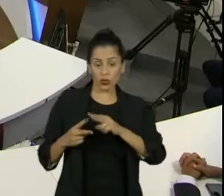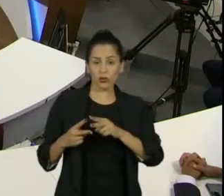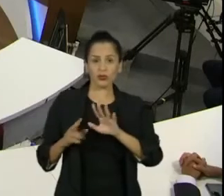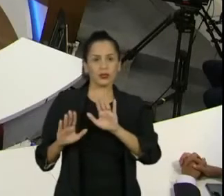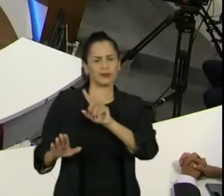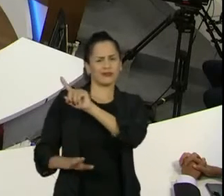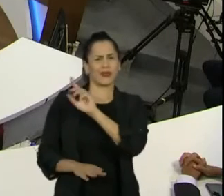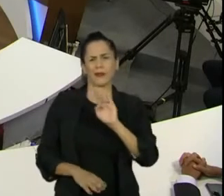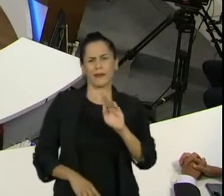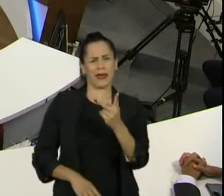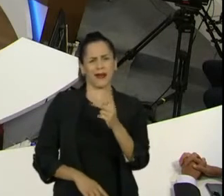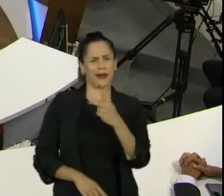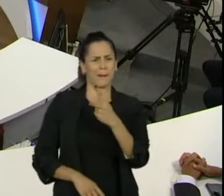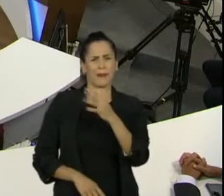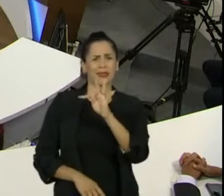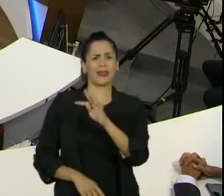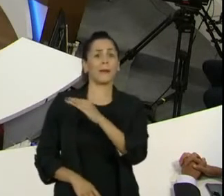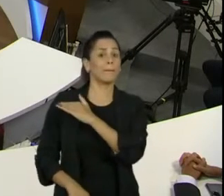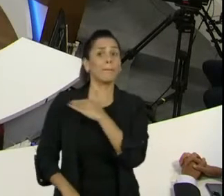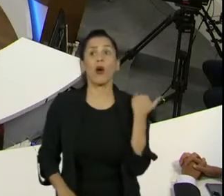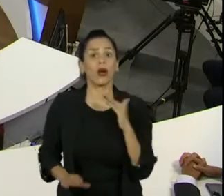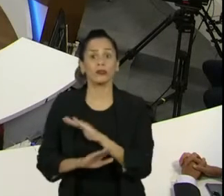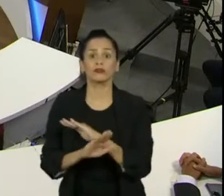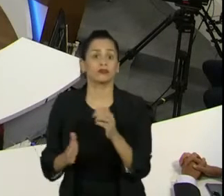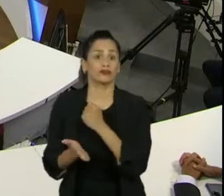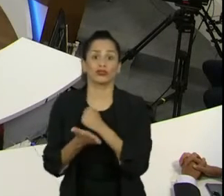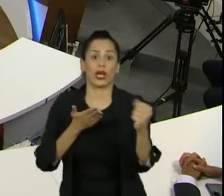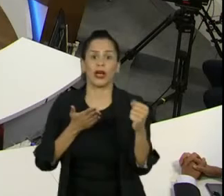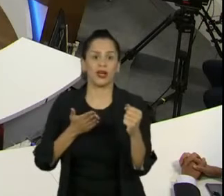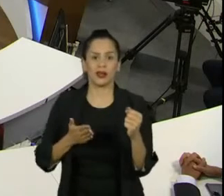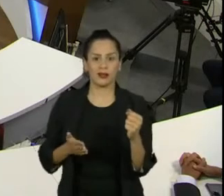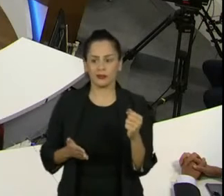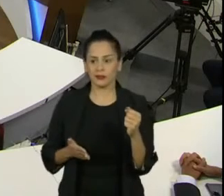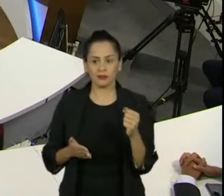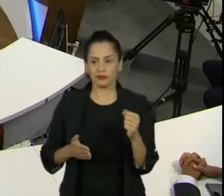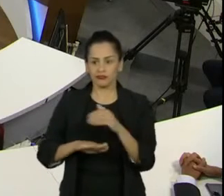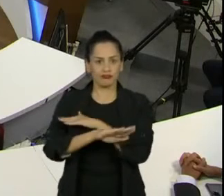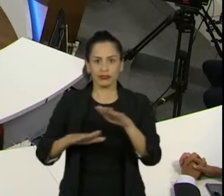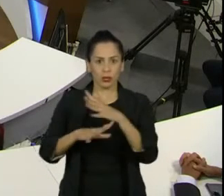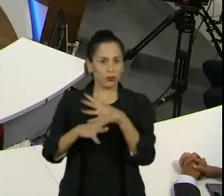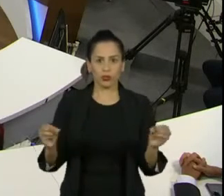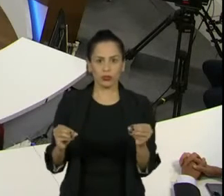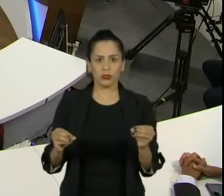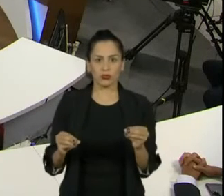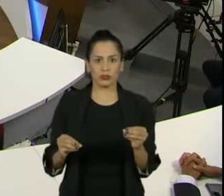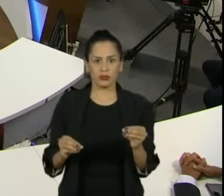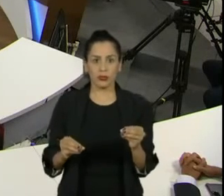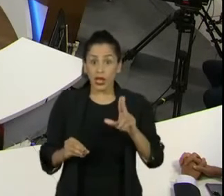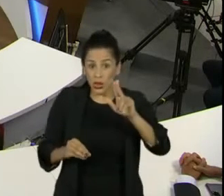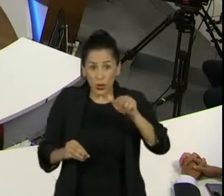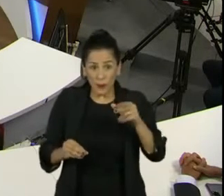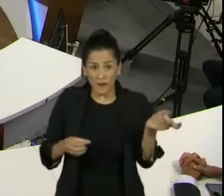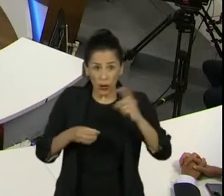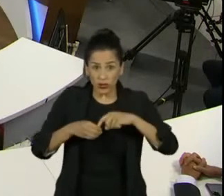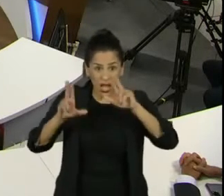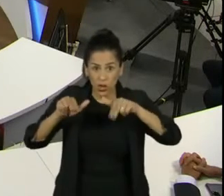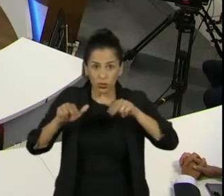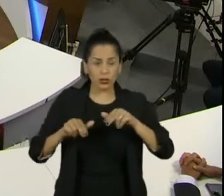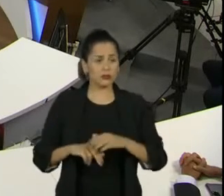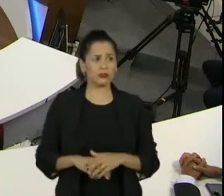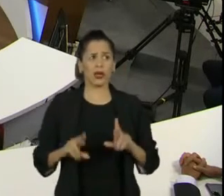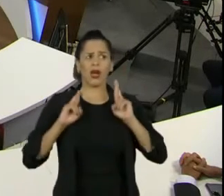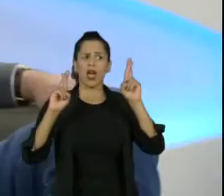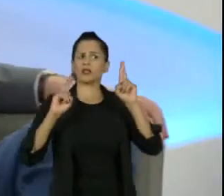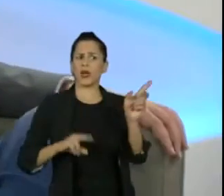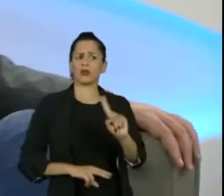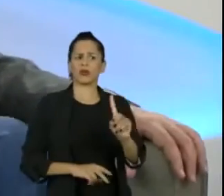de sobrevida. Não tem nova geração, não tem renovação, não tem nada. Tomara que não. Por quê?